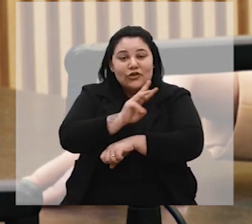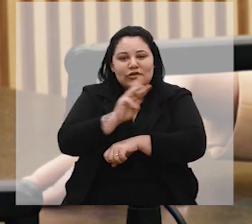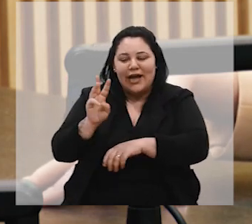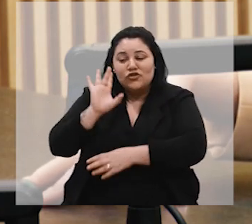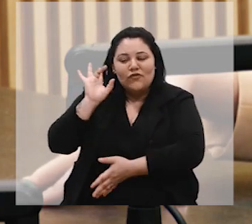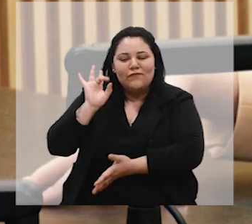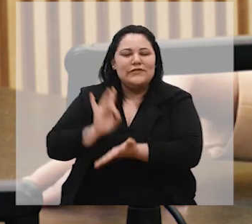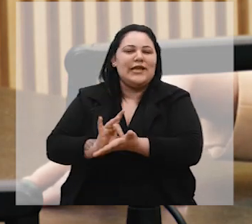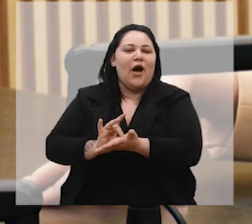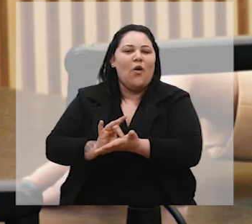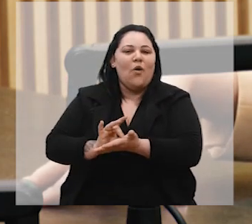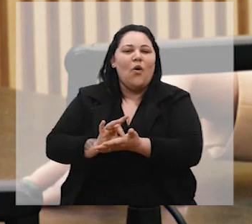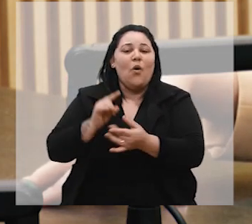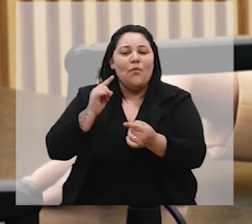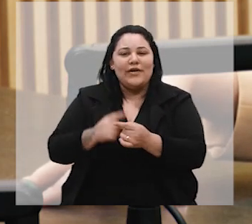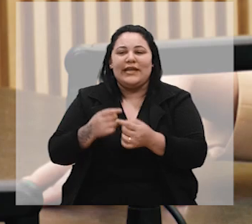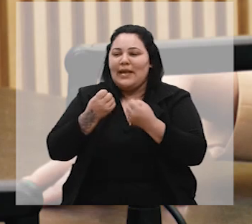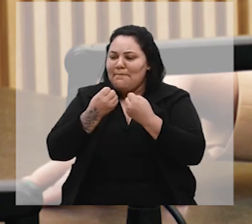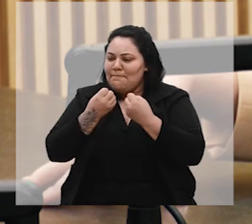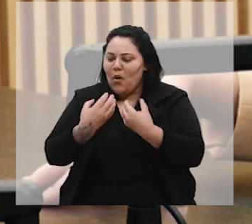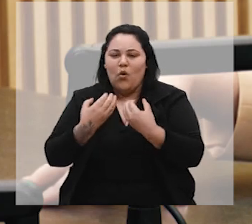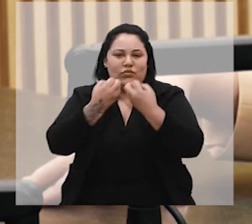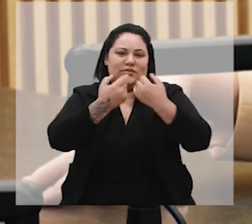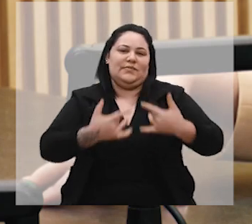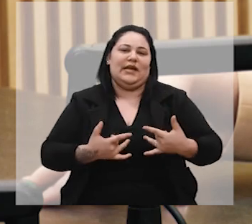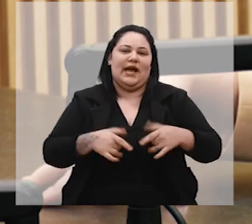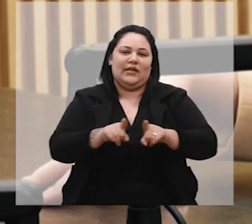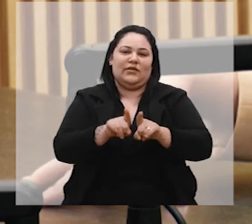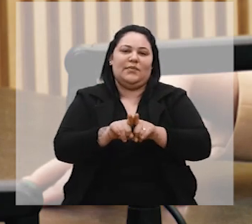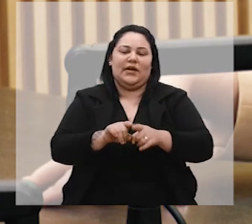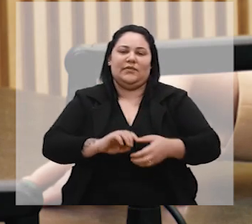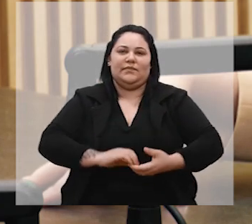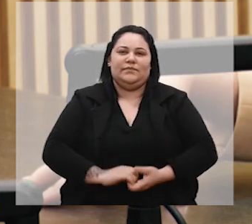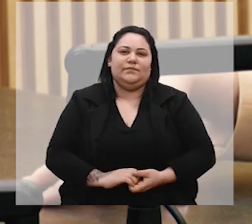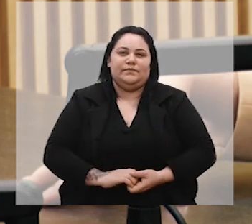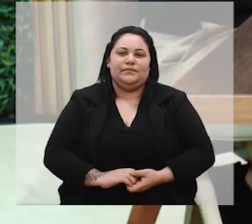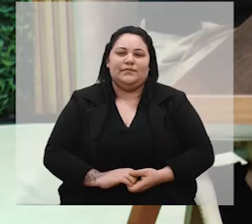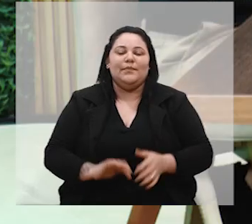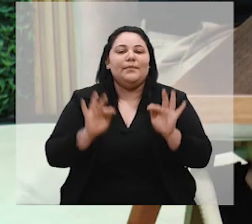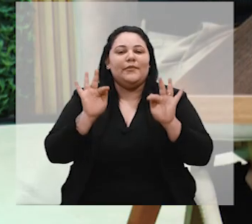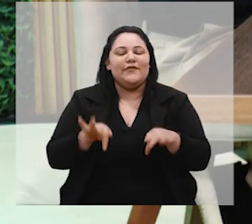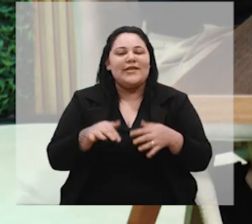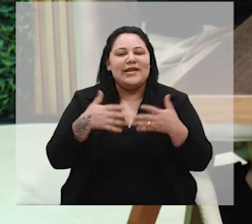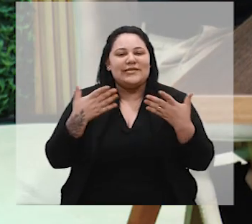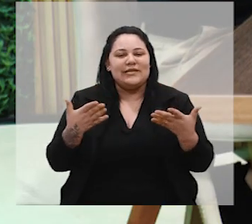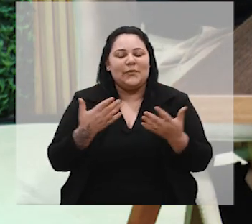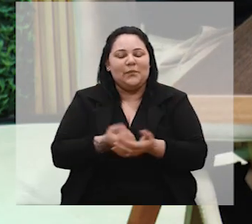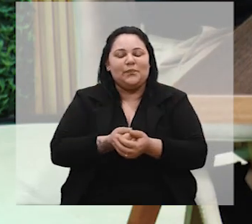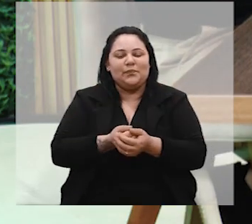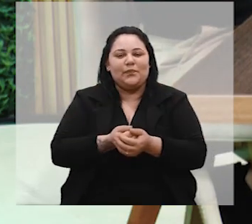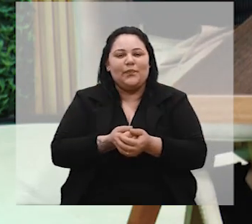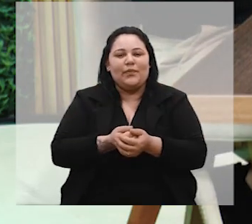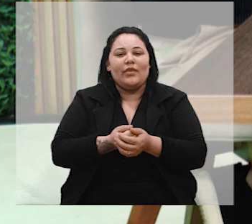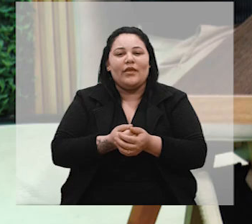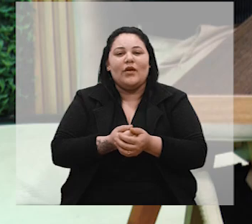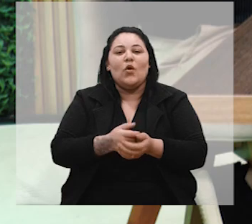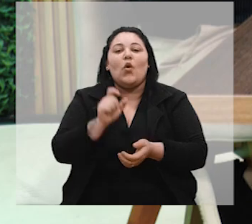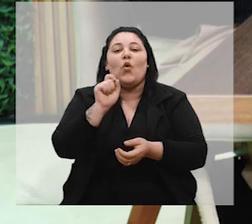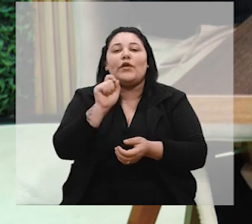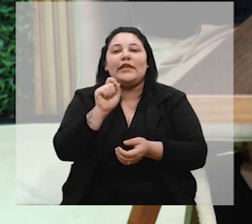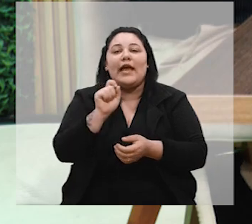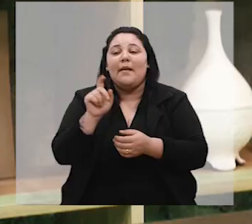tá muito bem equipado, muito bem alimentado. Para fechar, Gabriela, o que o eleitor